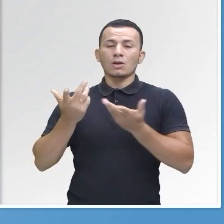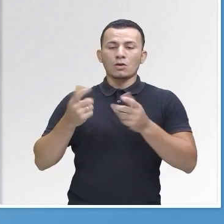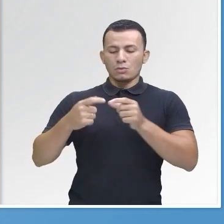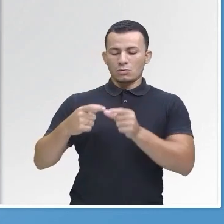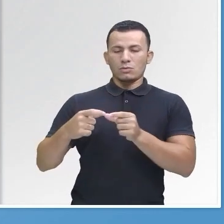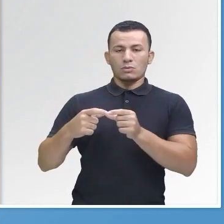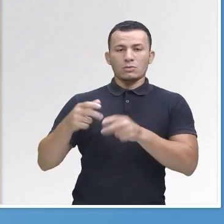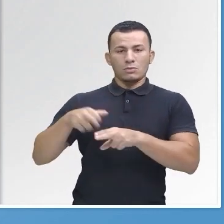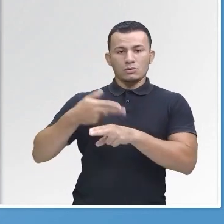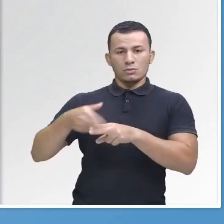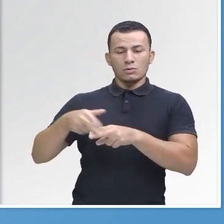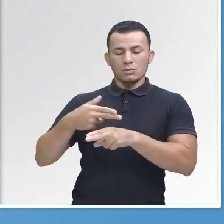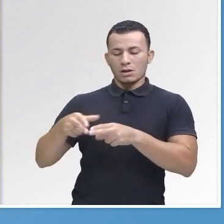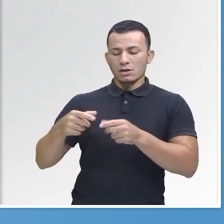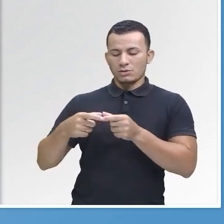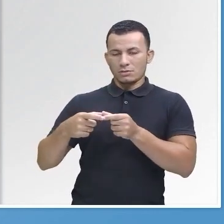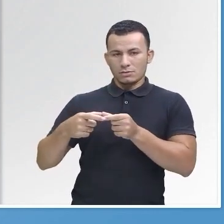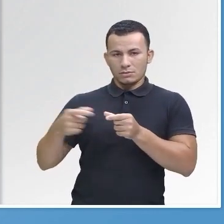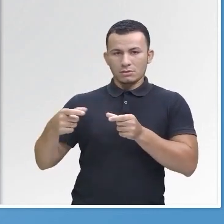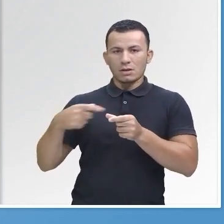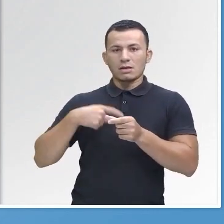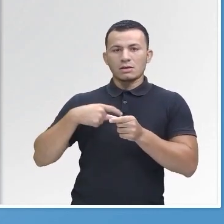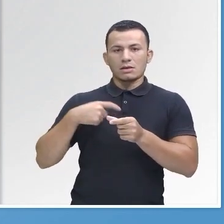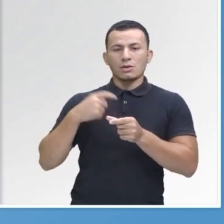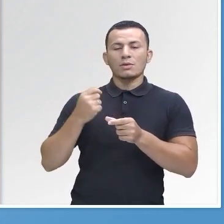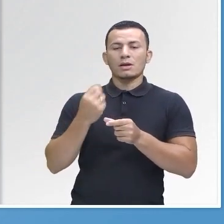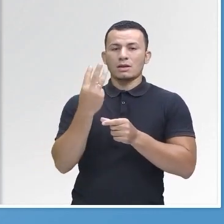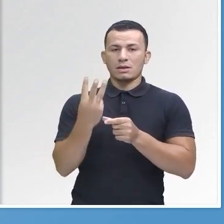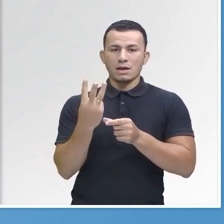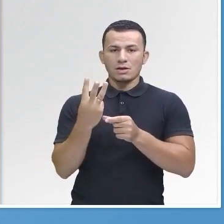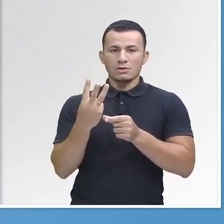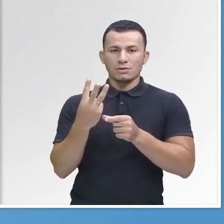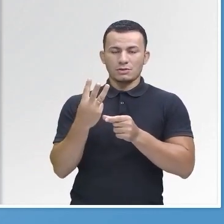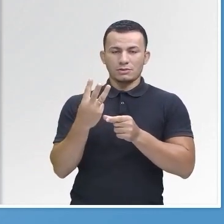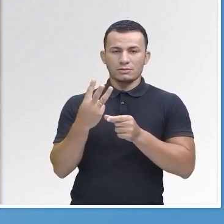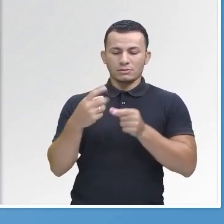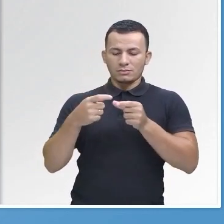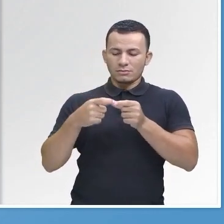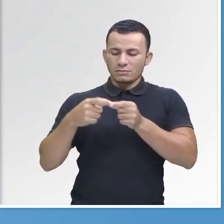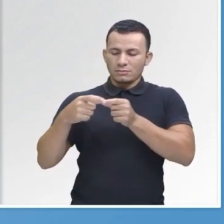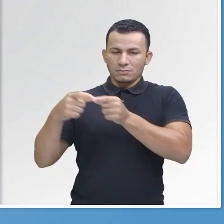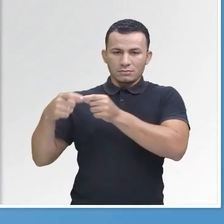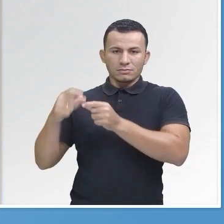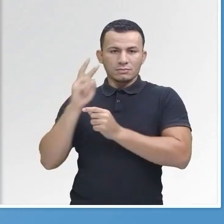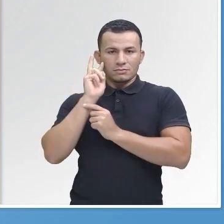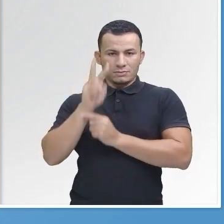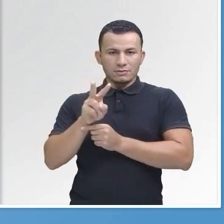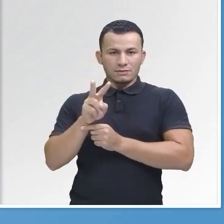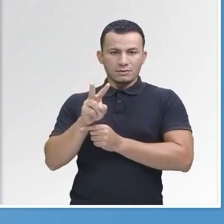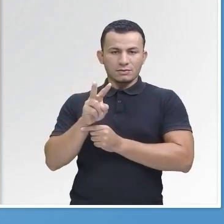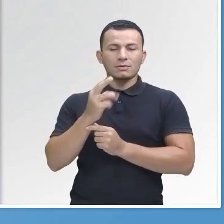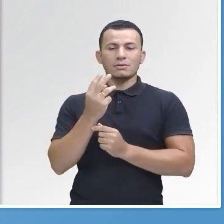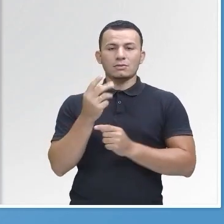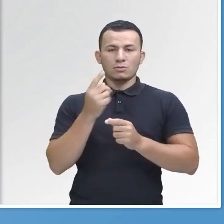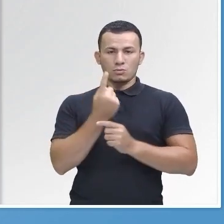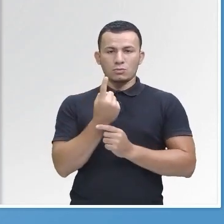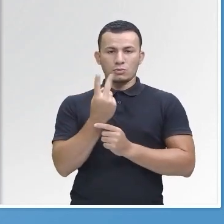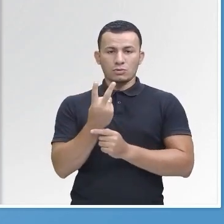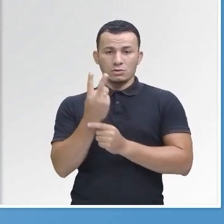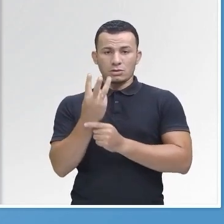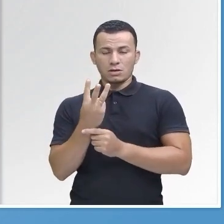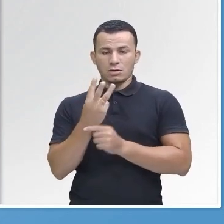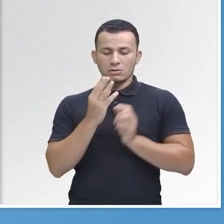aí, ó, ele foi dividido em 3 partes, ó. Olha aí a figura em 3D. 1,